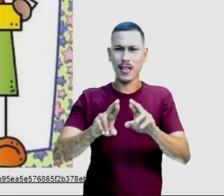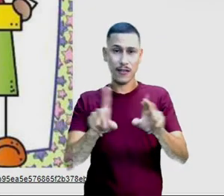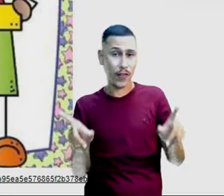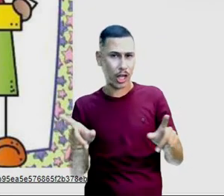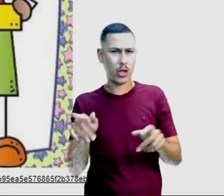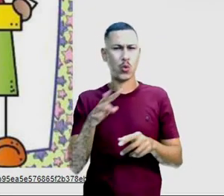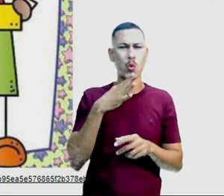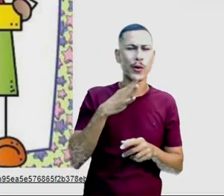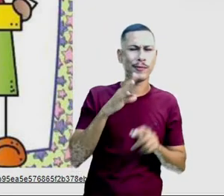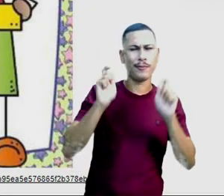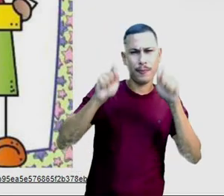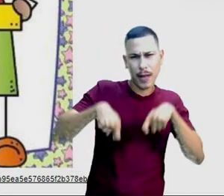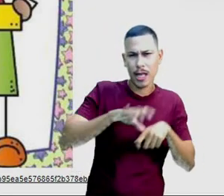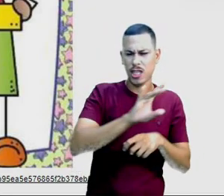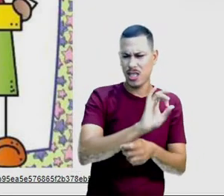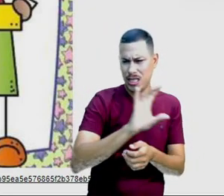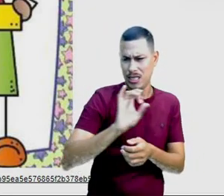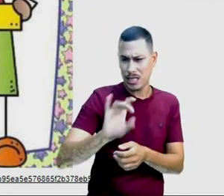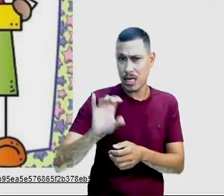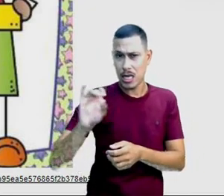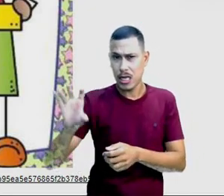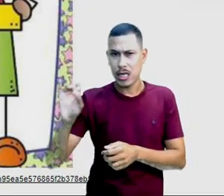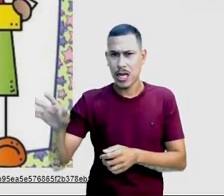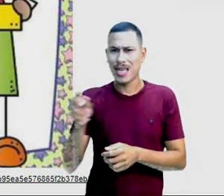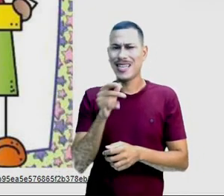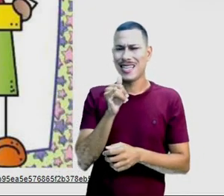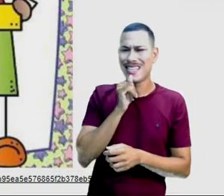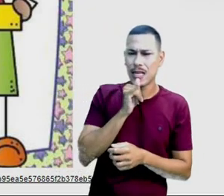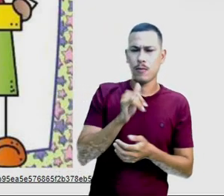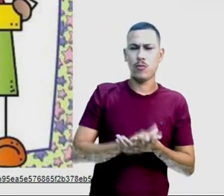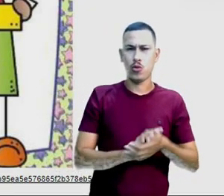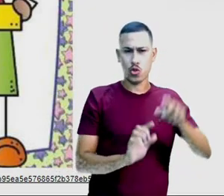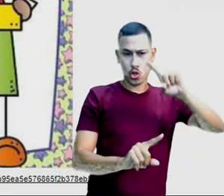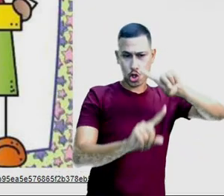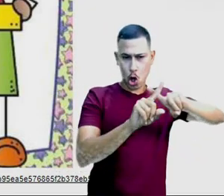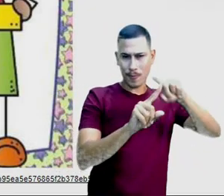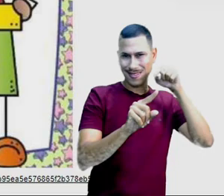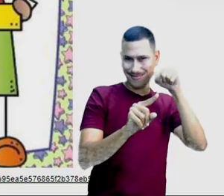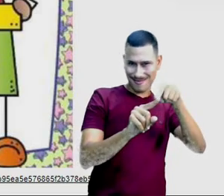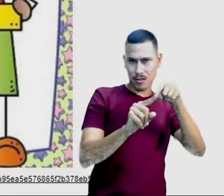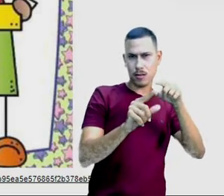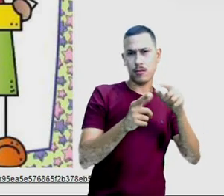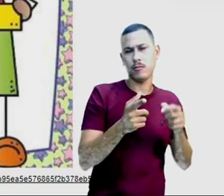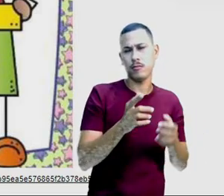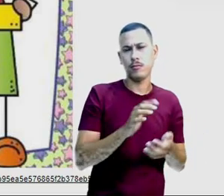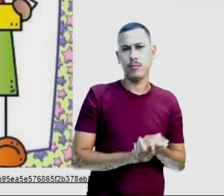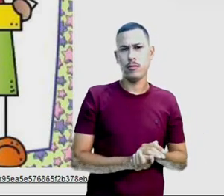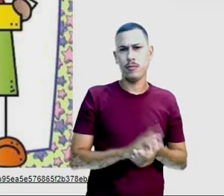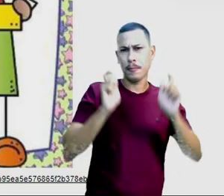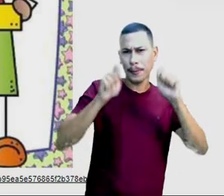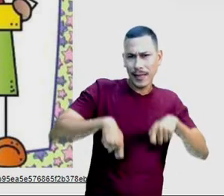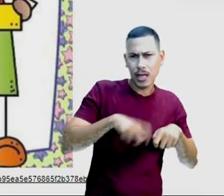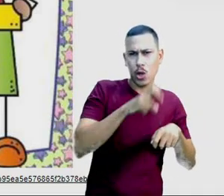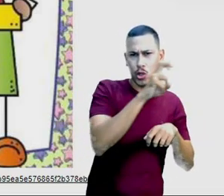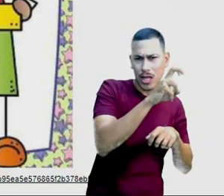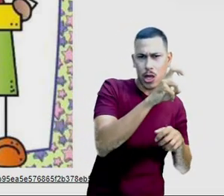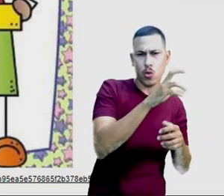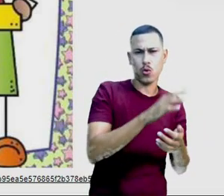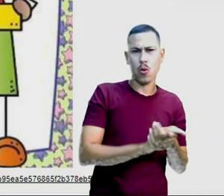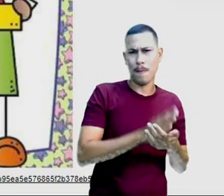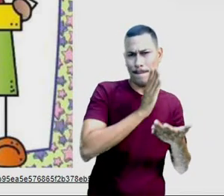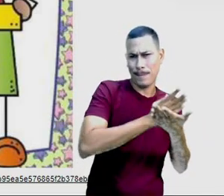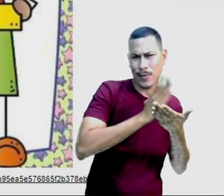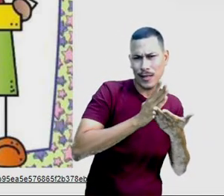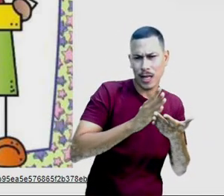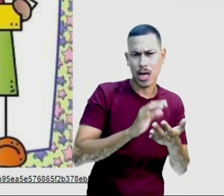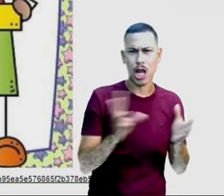uma delas, né? Saber que para somar a gente tem 5 é parcela, o outro 5 é parcela e